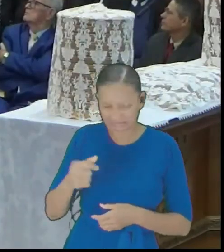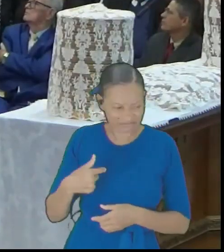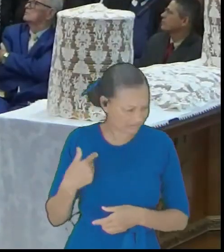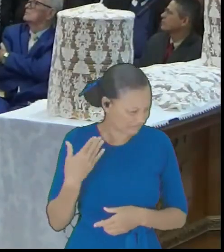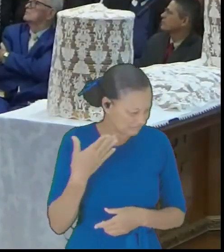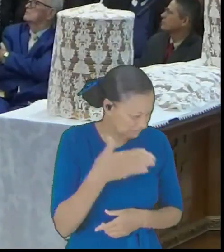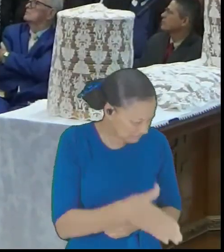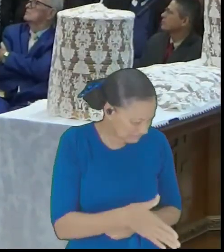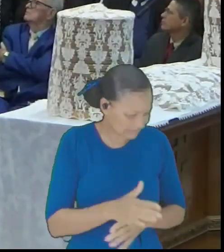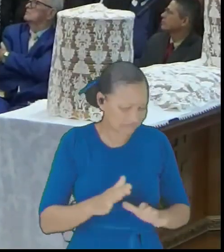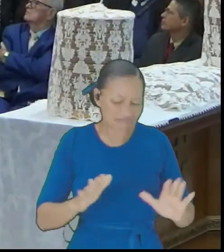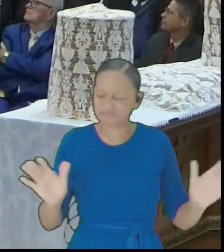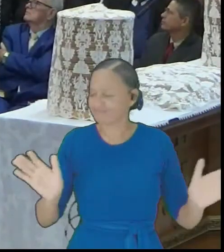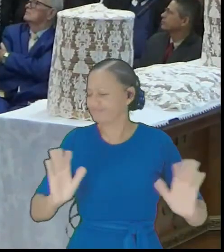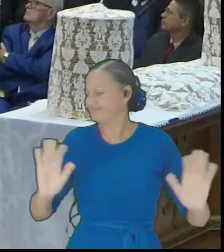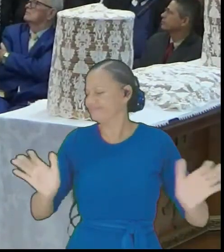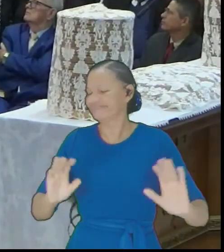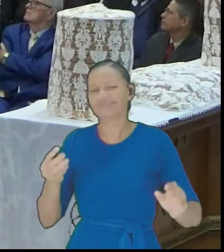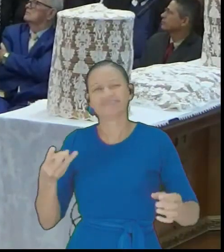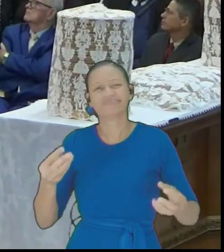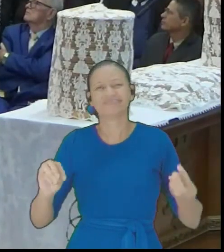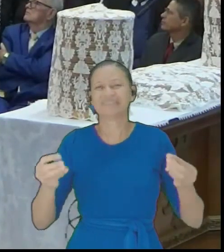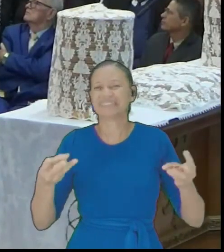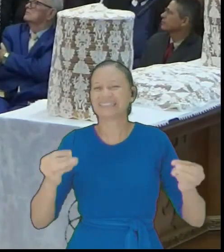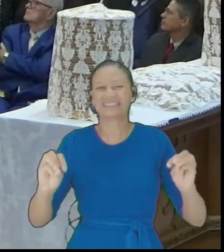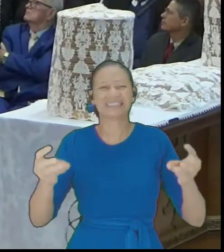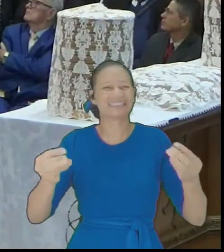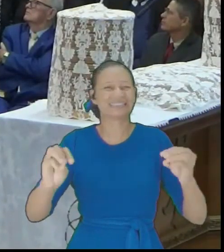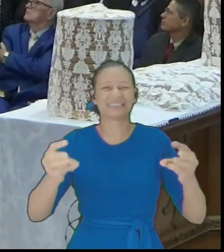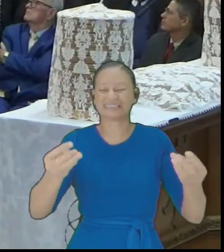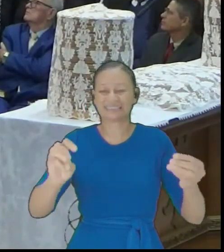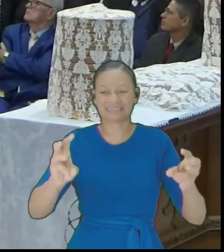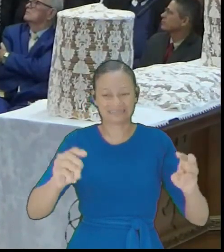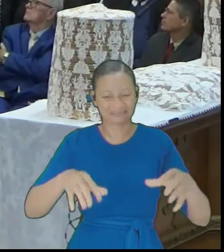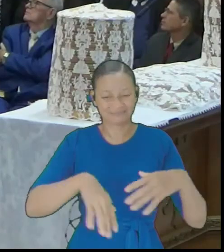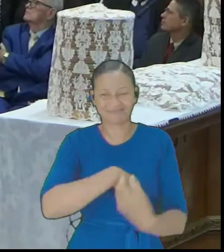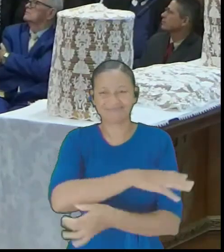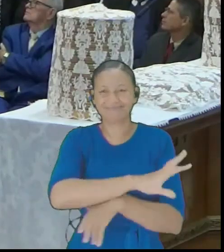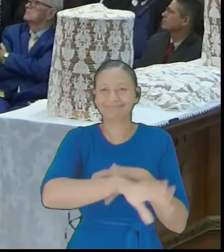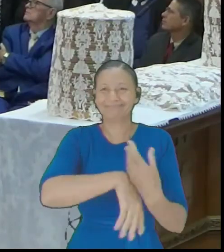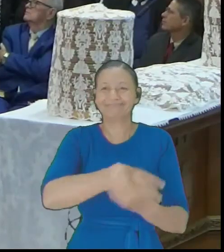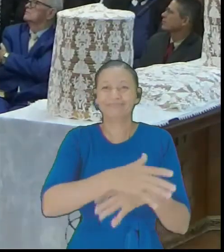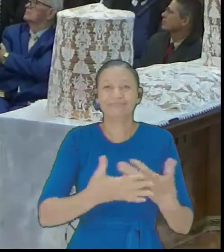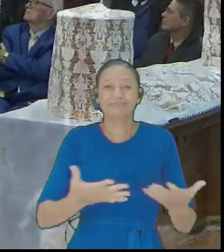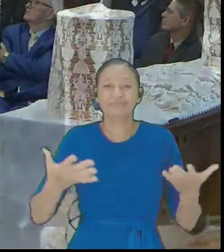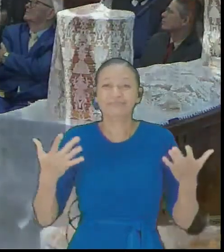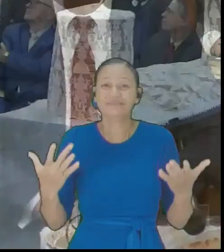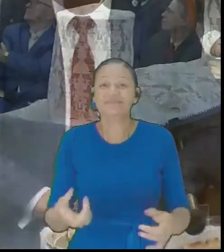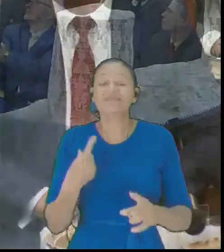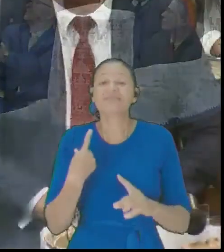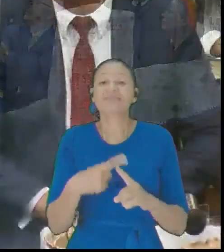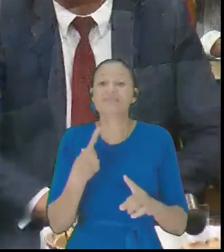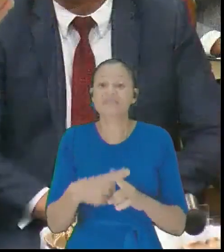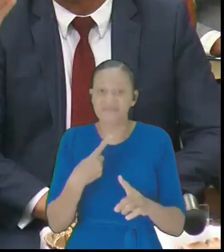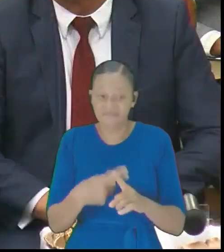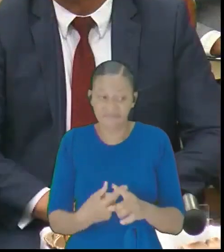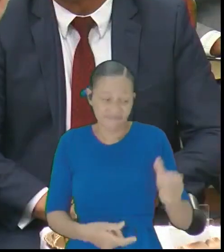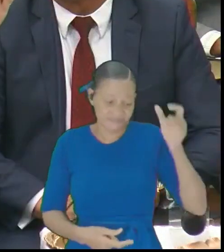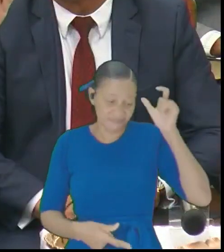você, não tem brecha. O outro 30, meu irmão, pensa no negócio que vira. Porque ele só opera se